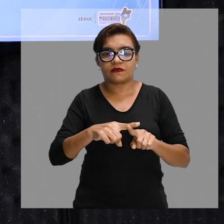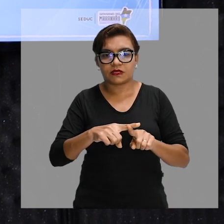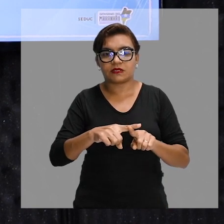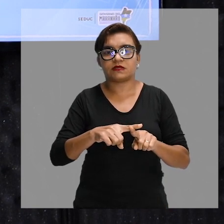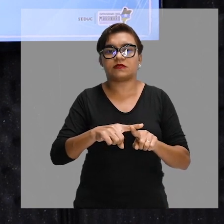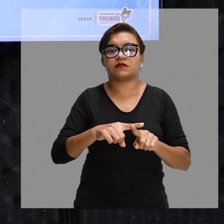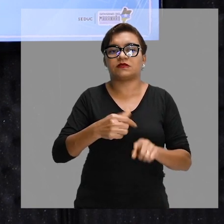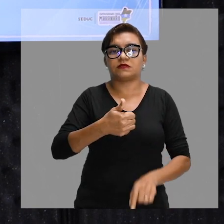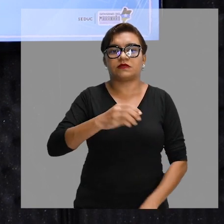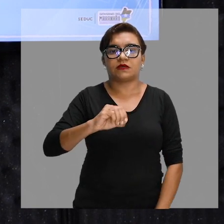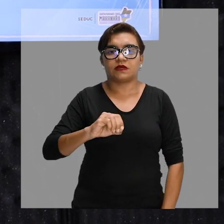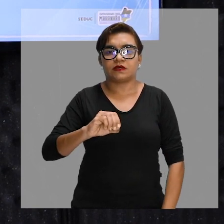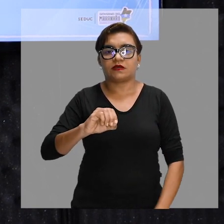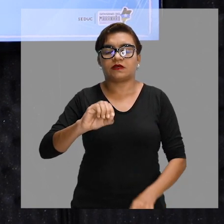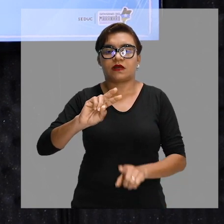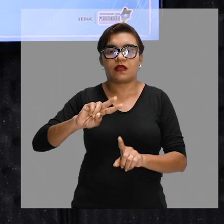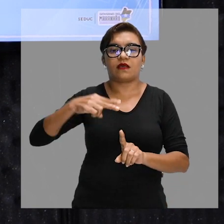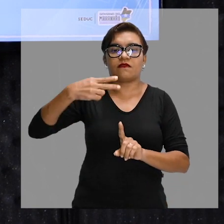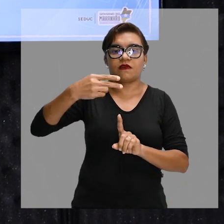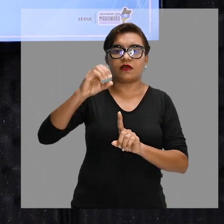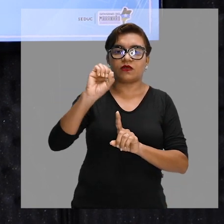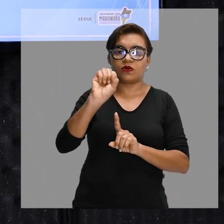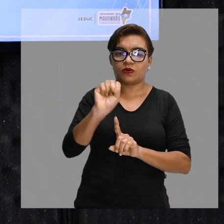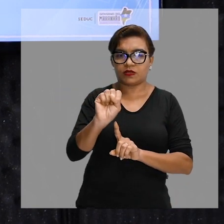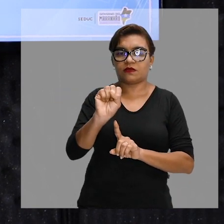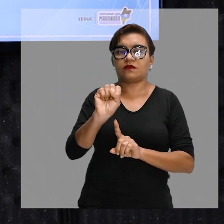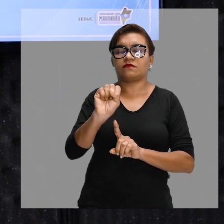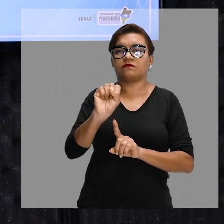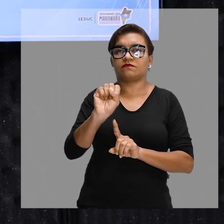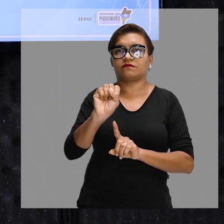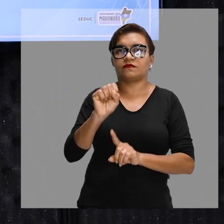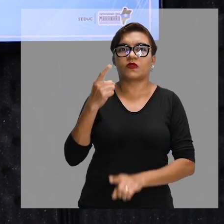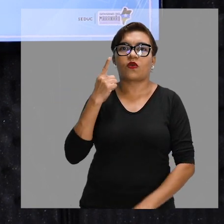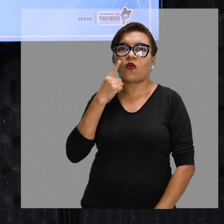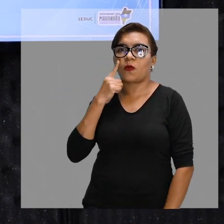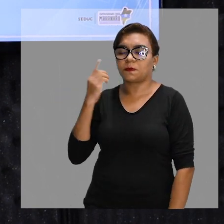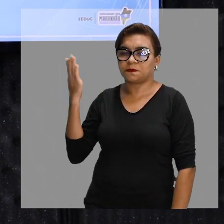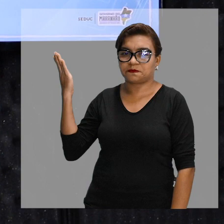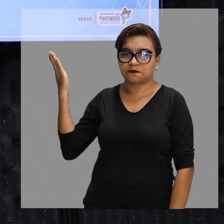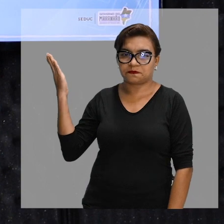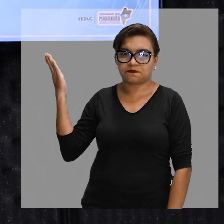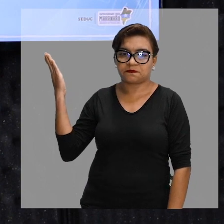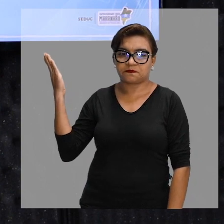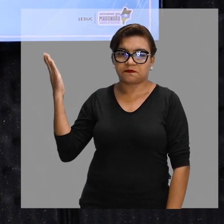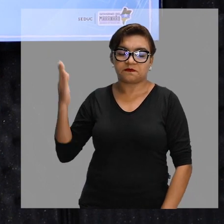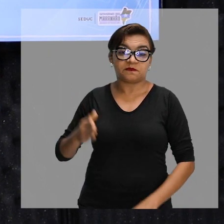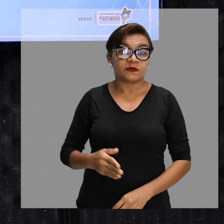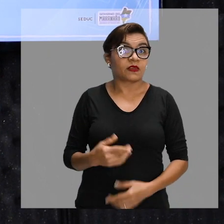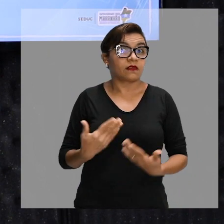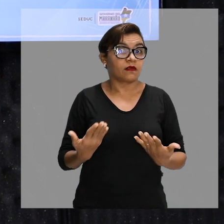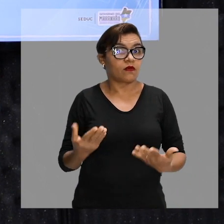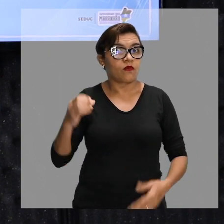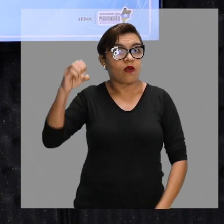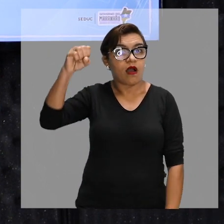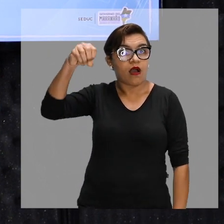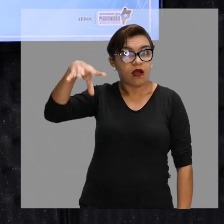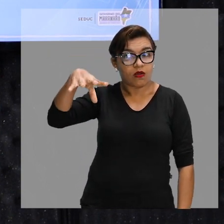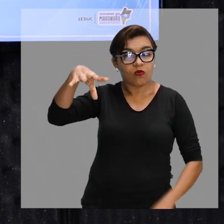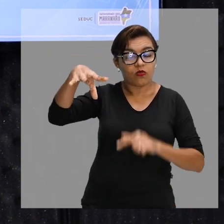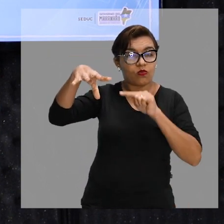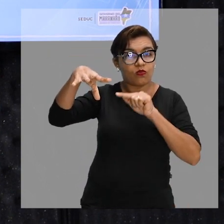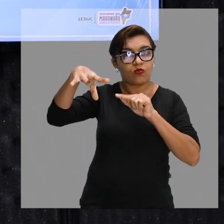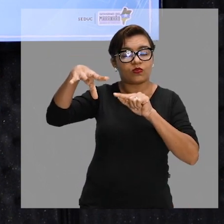segundo. Isso dá um total de 300 mil quilômetros por segundo. Então a luz, isso no vácuo,